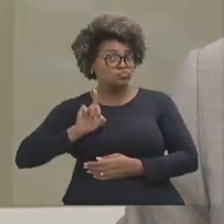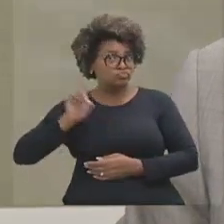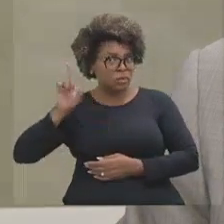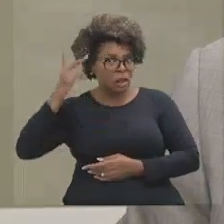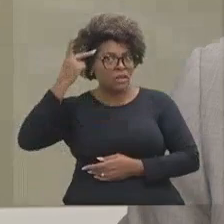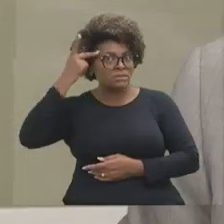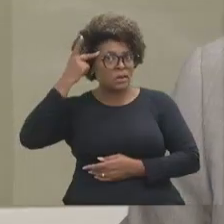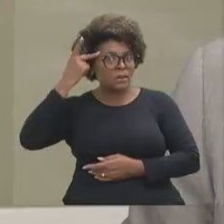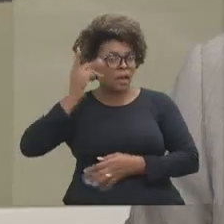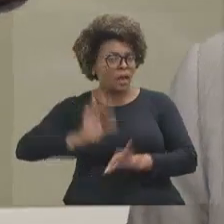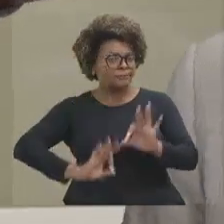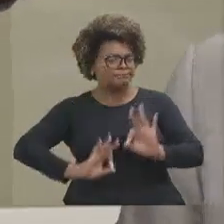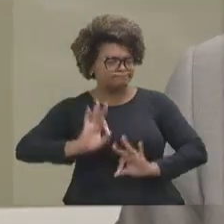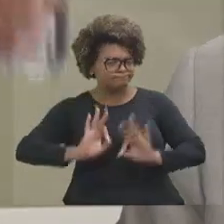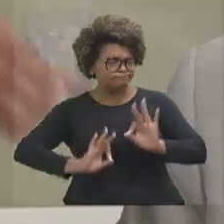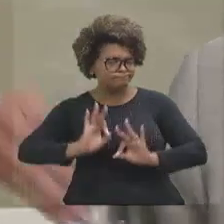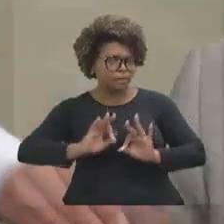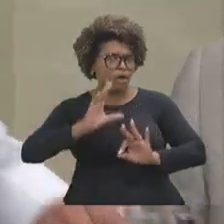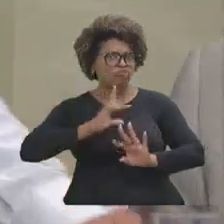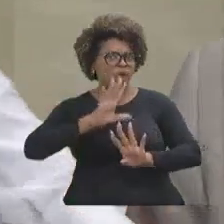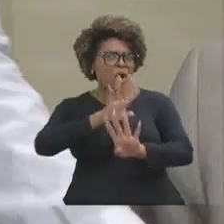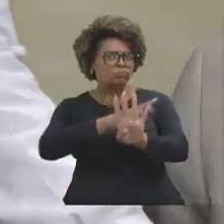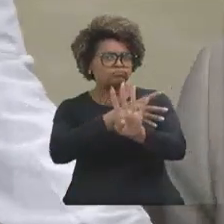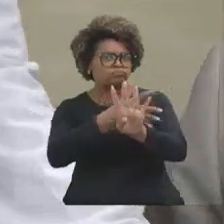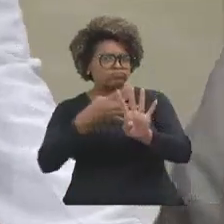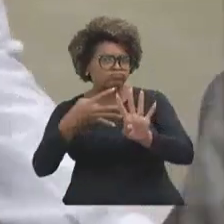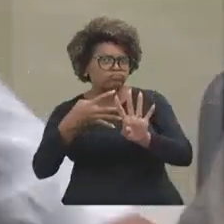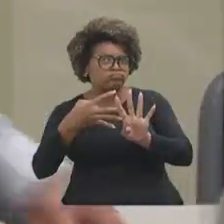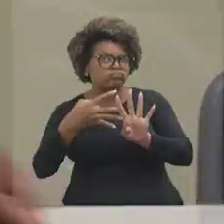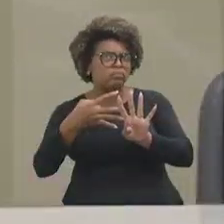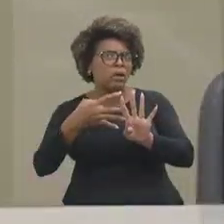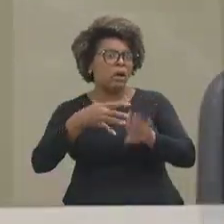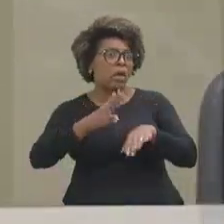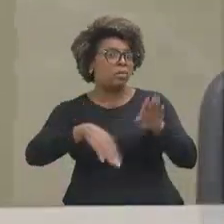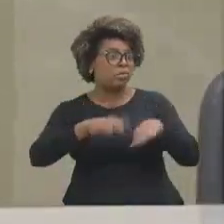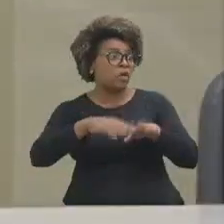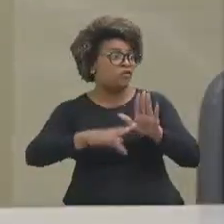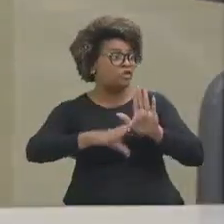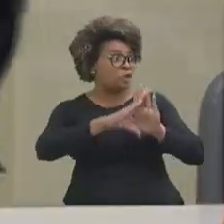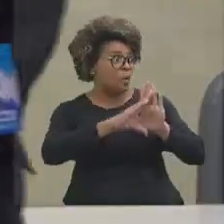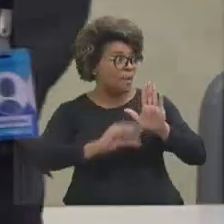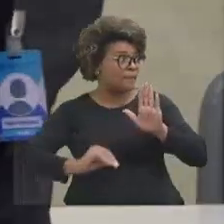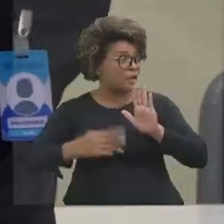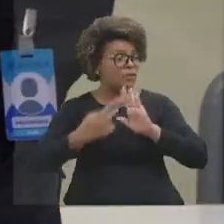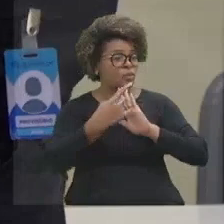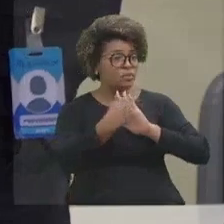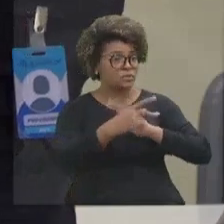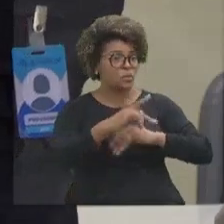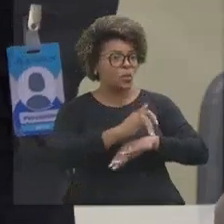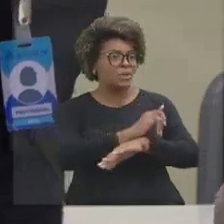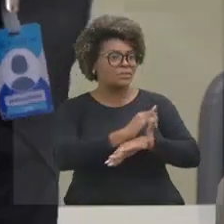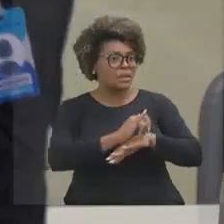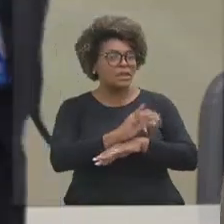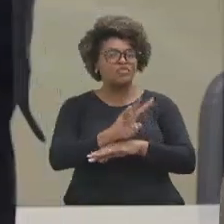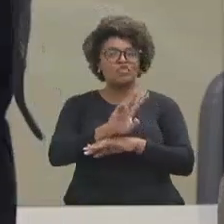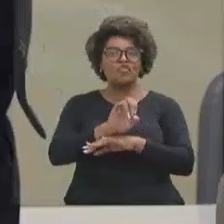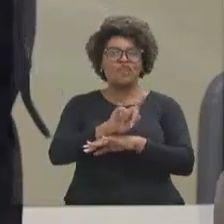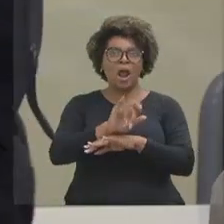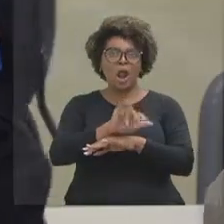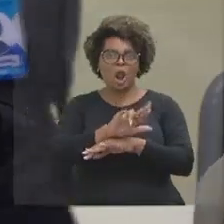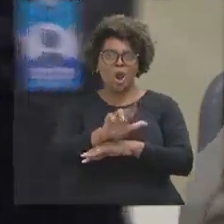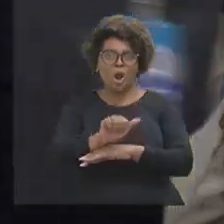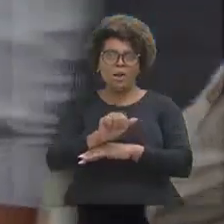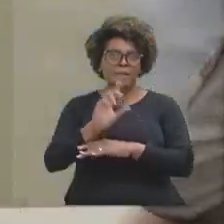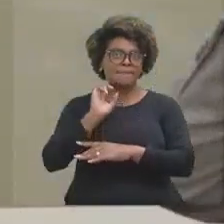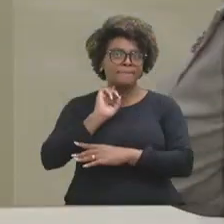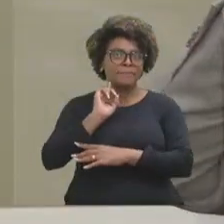uma tabela talvez até copiando o seu valor a minas né que você colocou quer dizer não é não é ideia